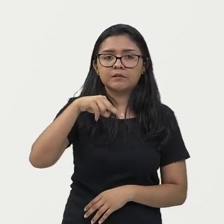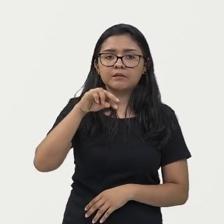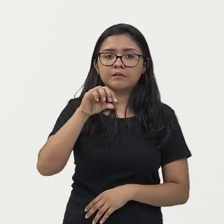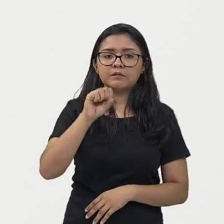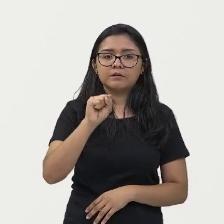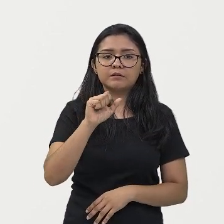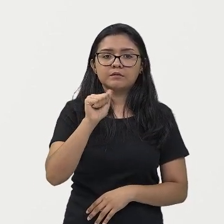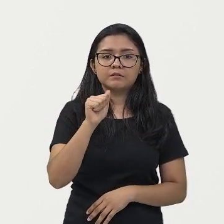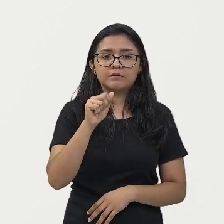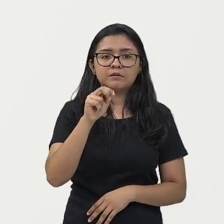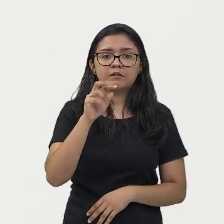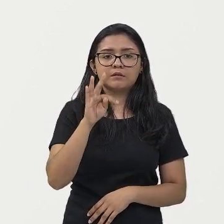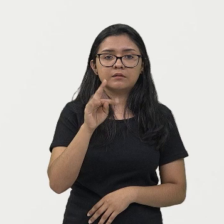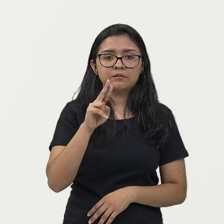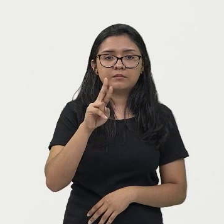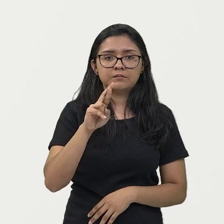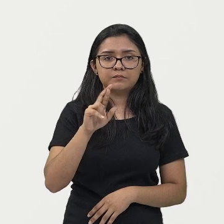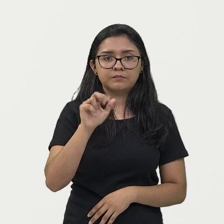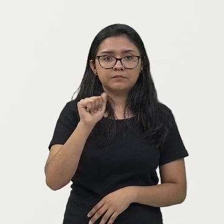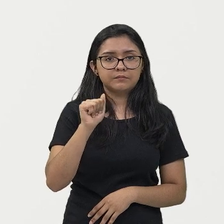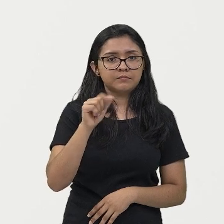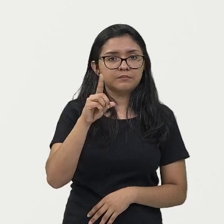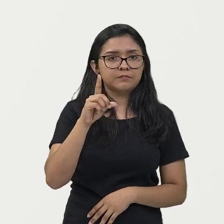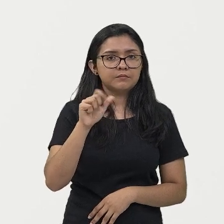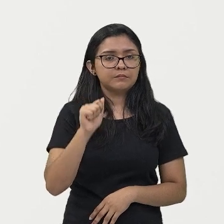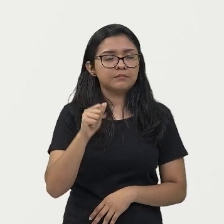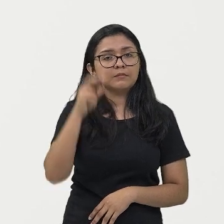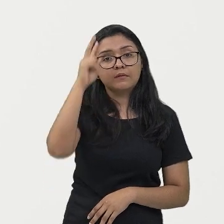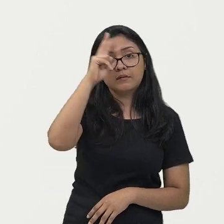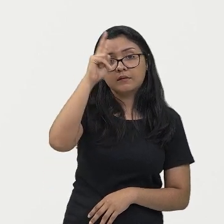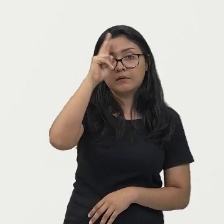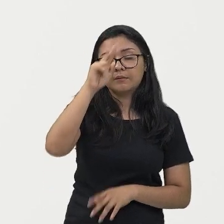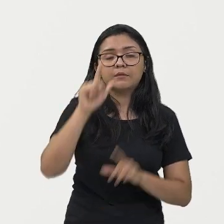insaturada. Insaturada, lembrem-se,